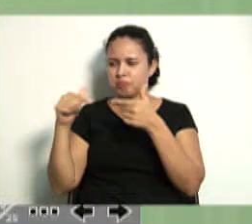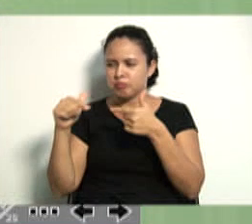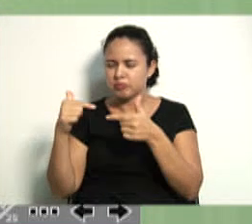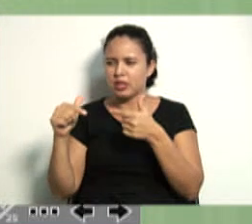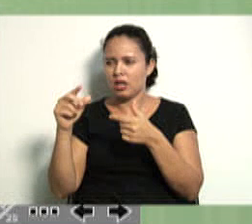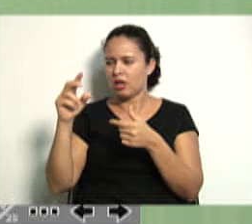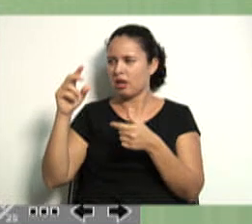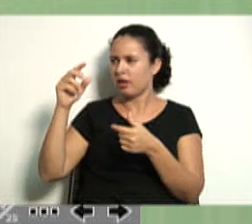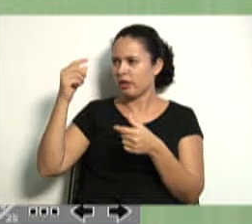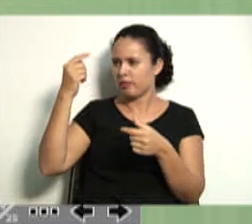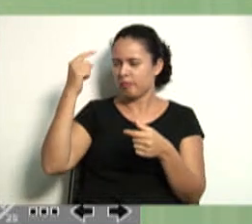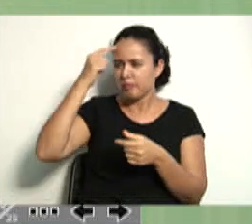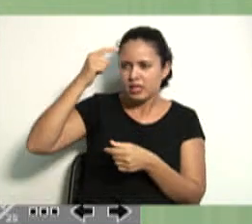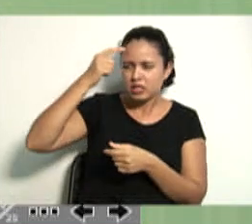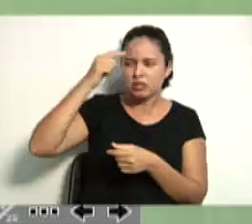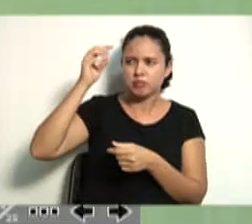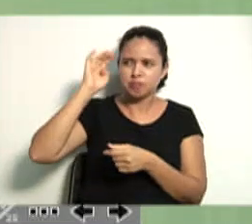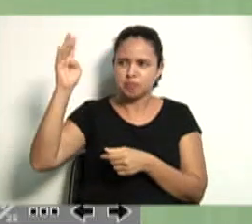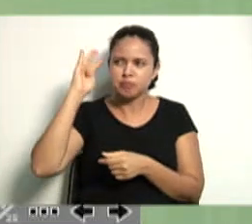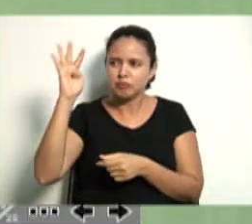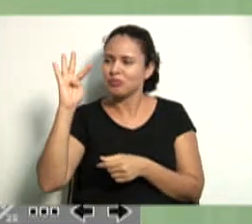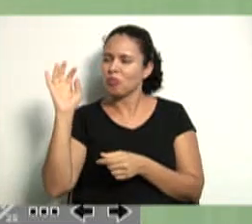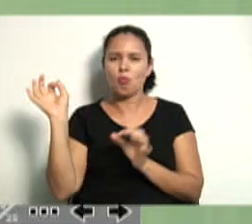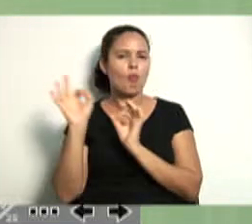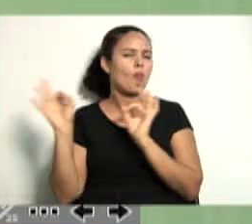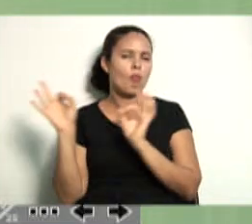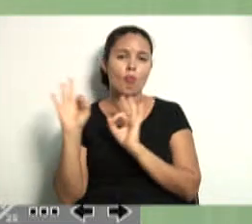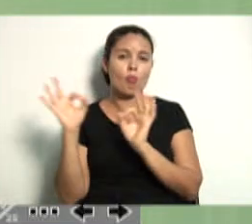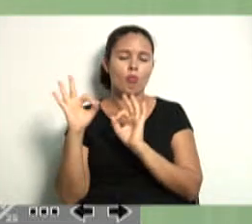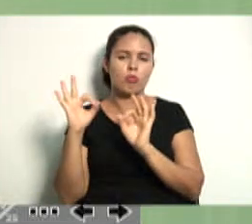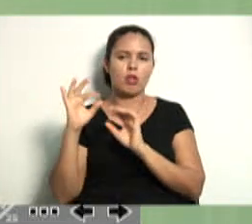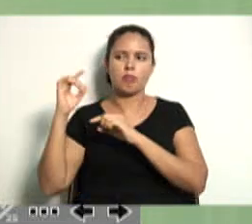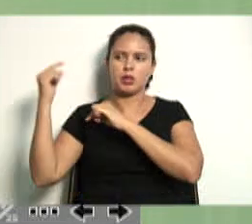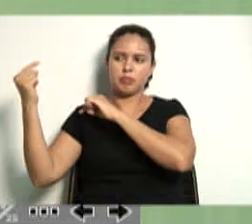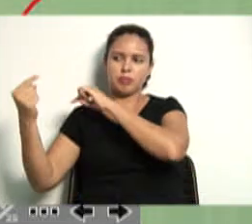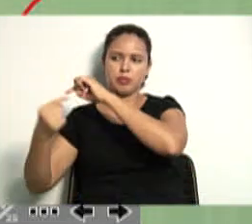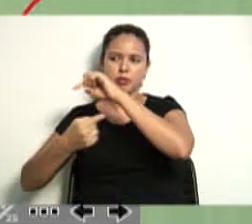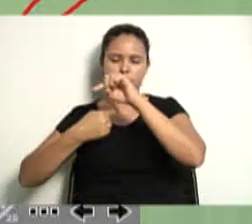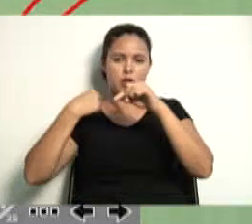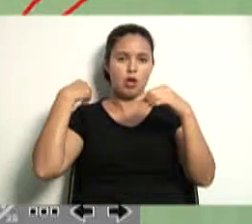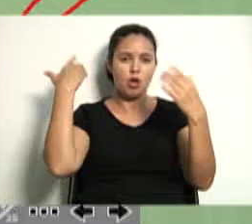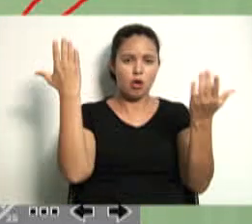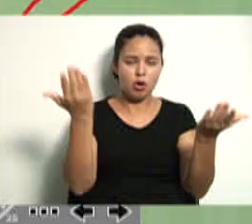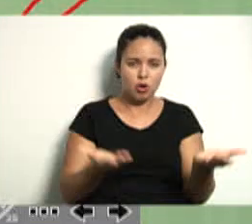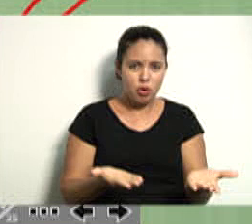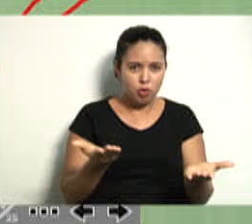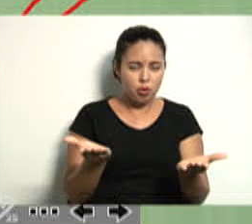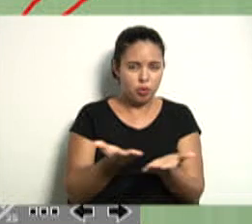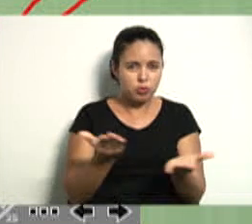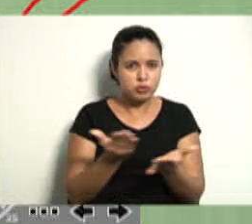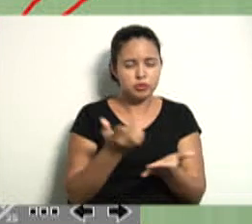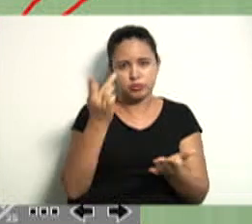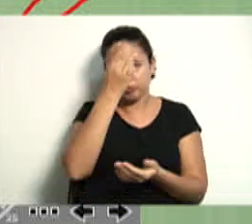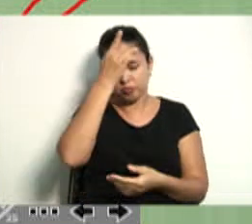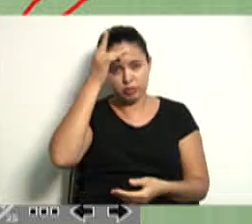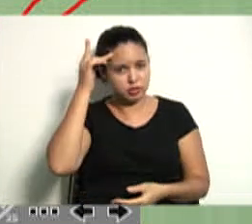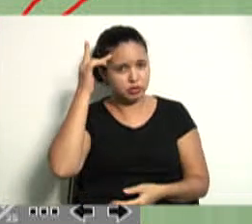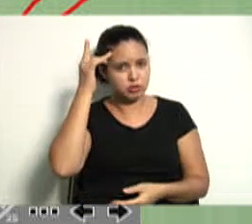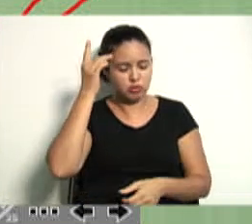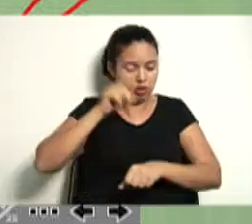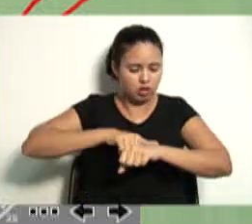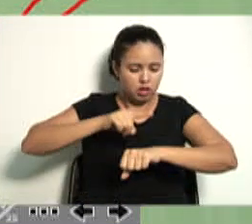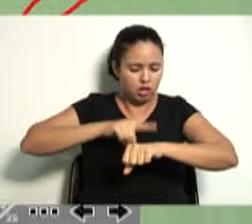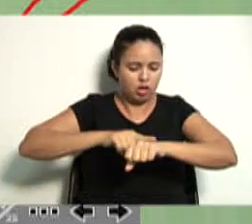ônibus. Hoje, a maioria das pessoas cronometra o tempo e colhe os seus alimentos no